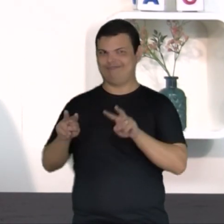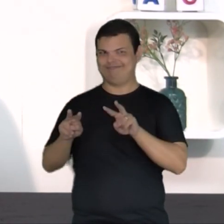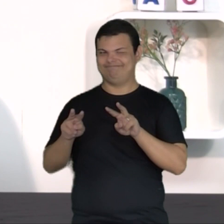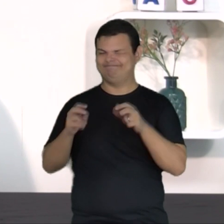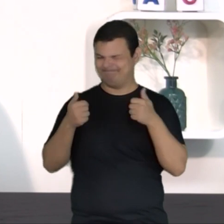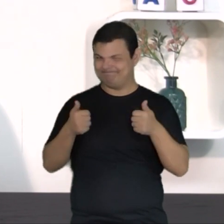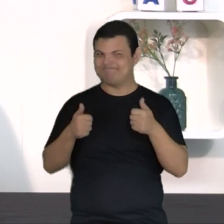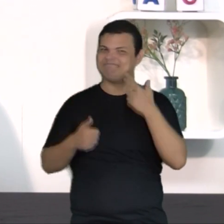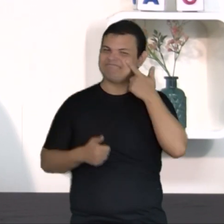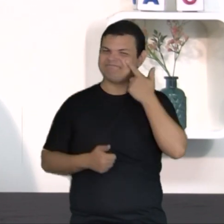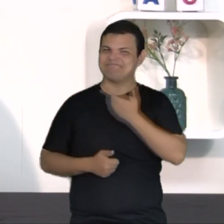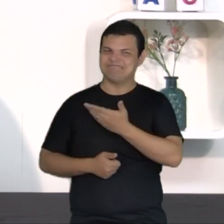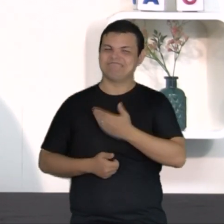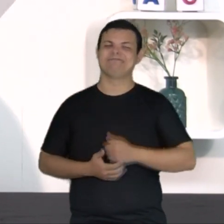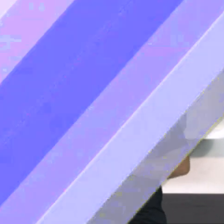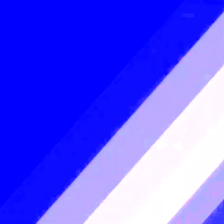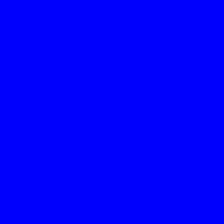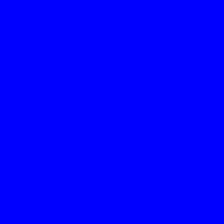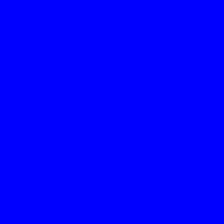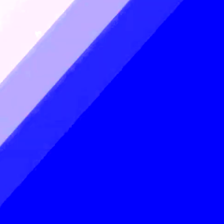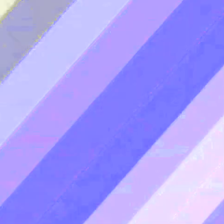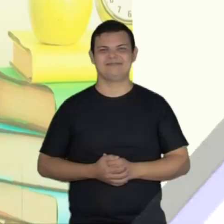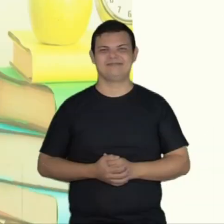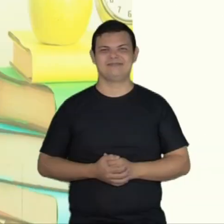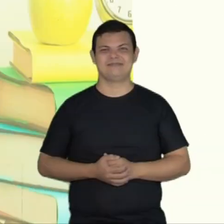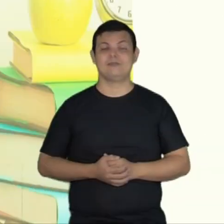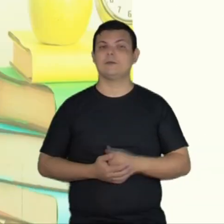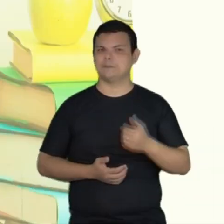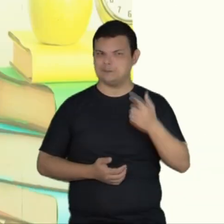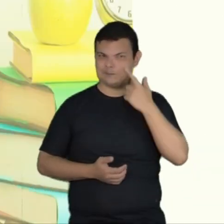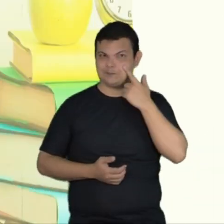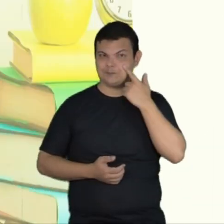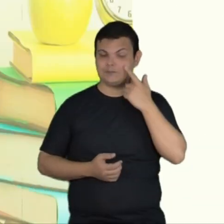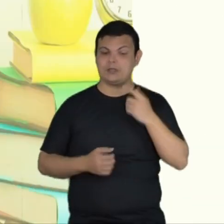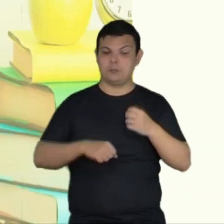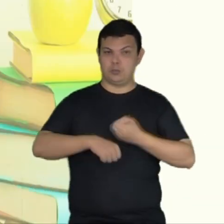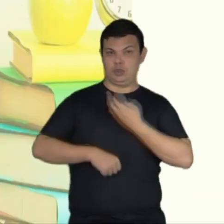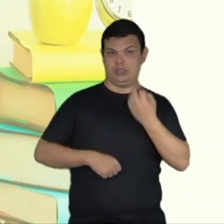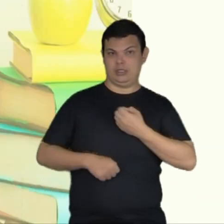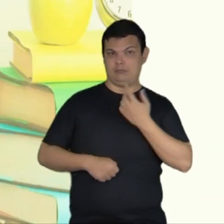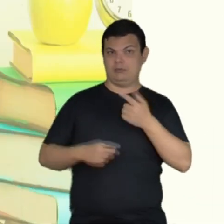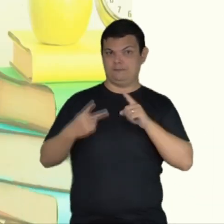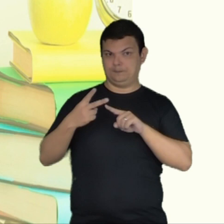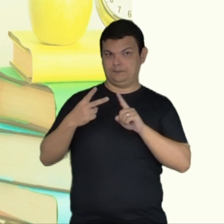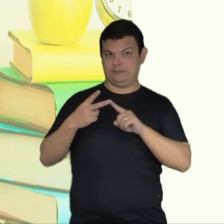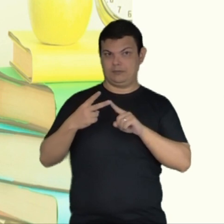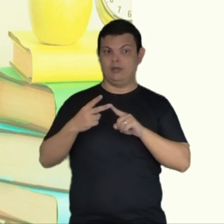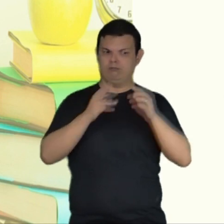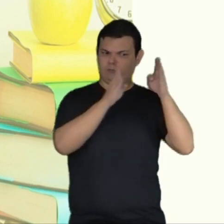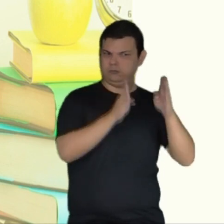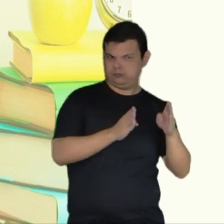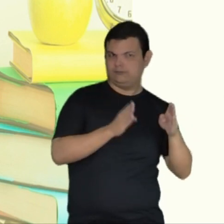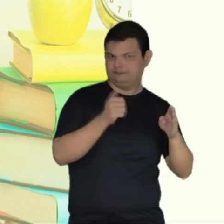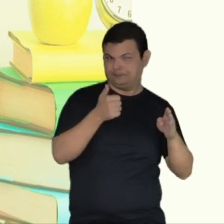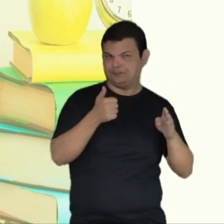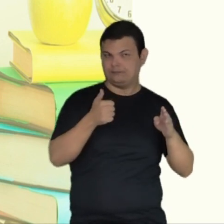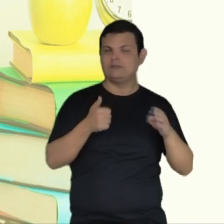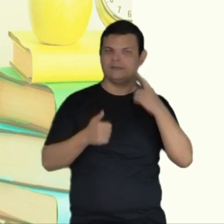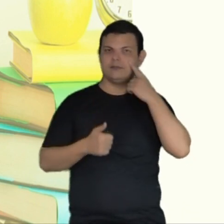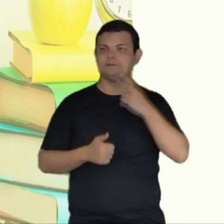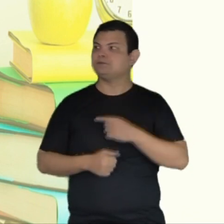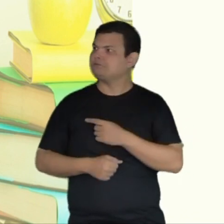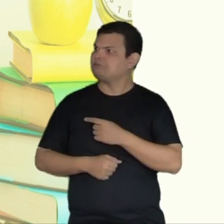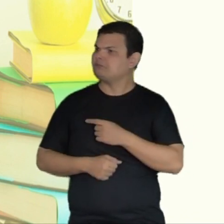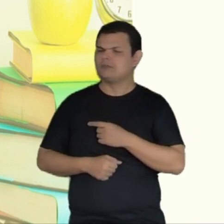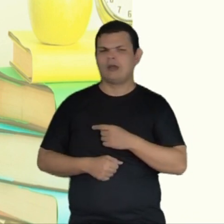Me acompanhe aqui novamente na telinha, bora lá! Vamos lá, esse é o poema na estrutura formal. Simbora aqui.